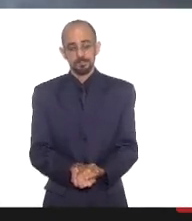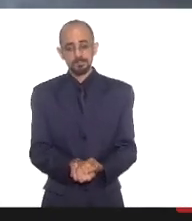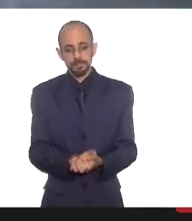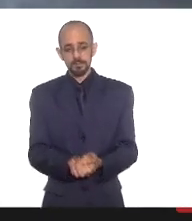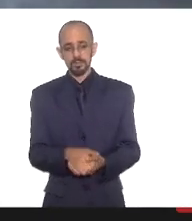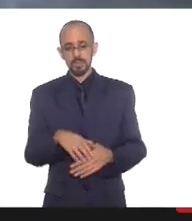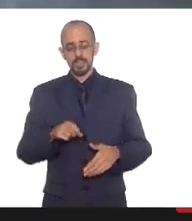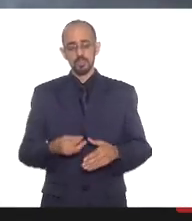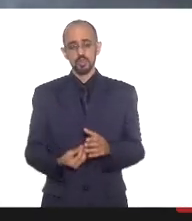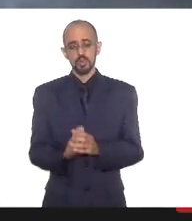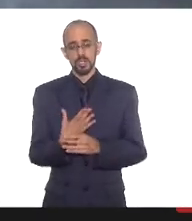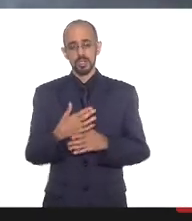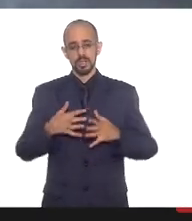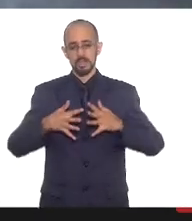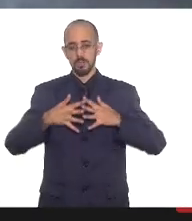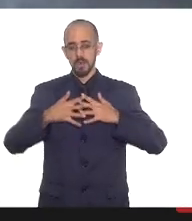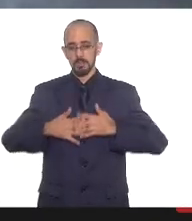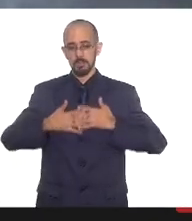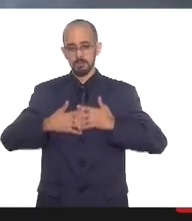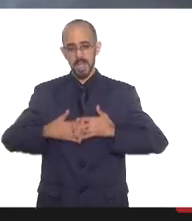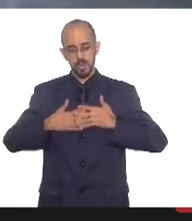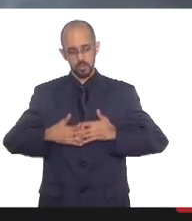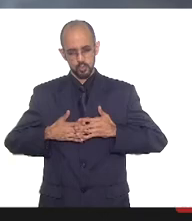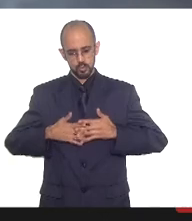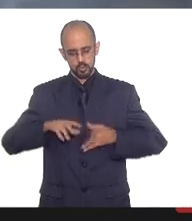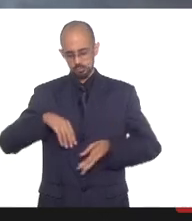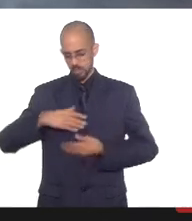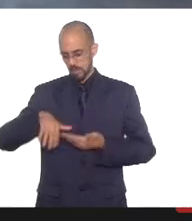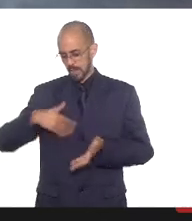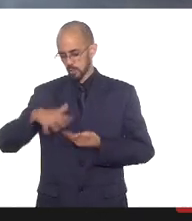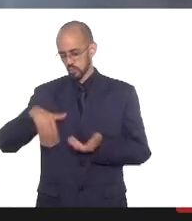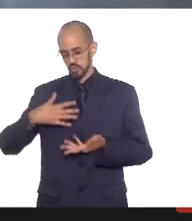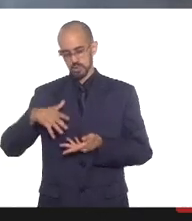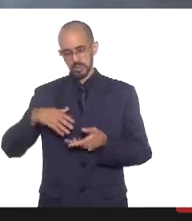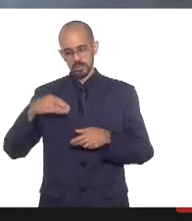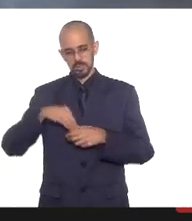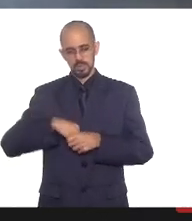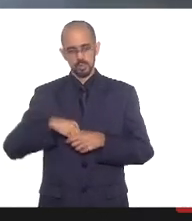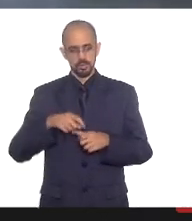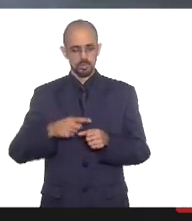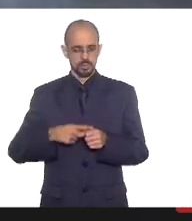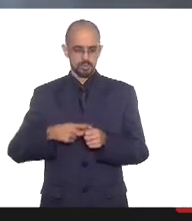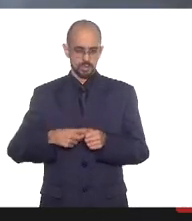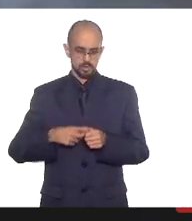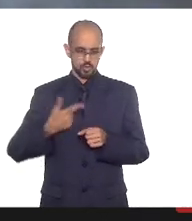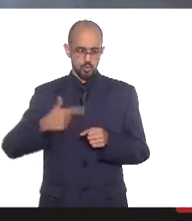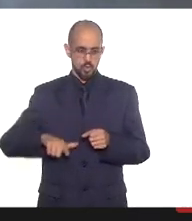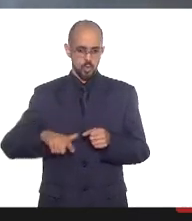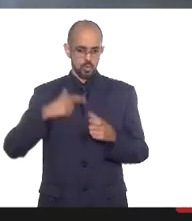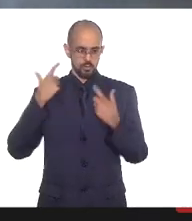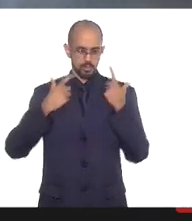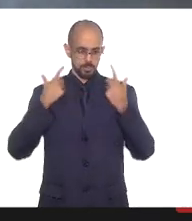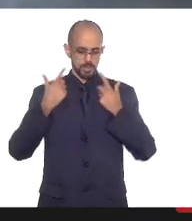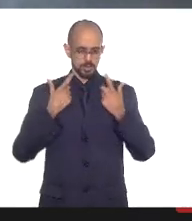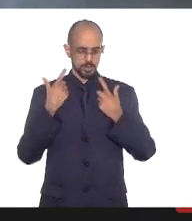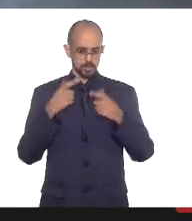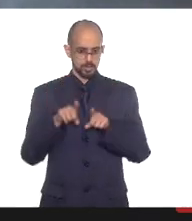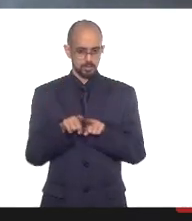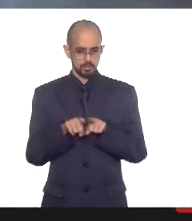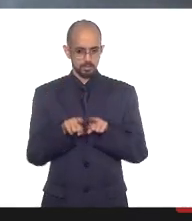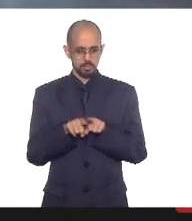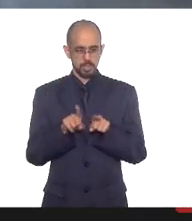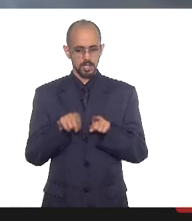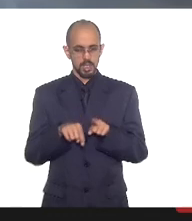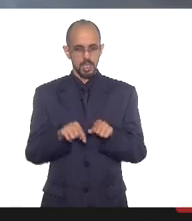desorganiza a vacinação naquele território e uma outra preocupação seu seleciona pública tem hoje o